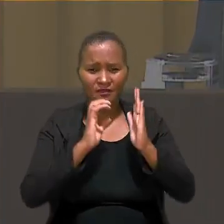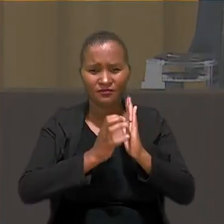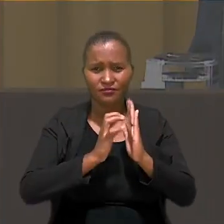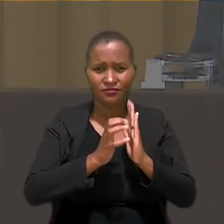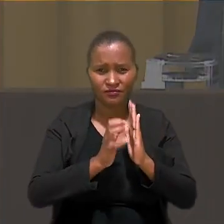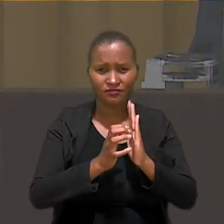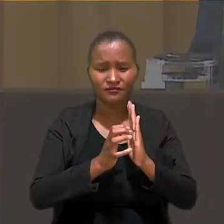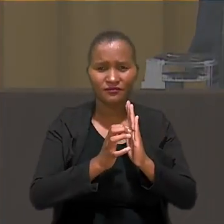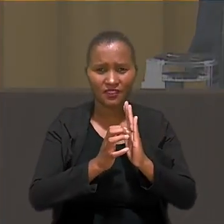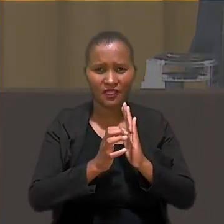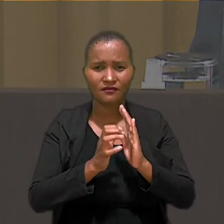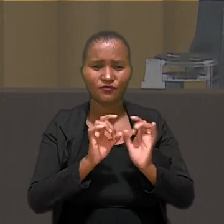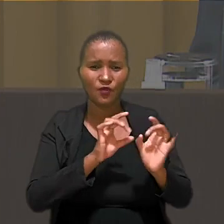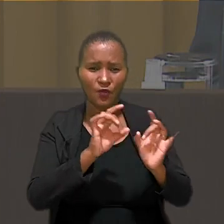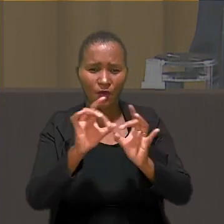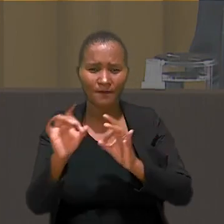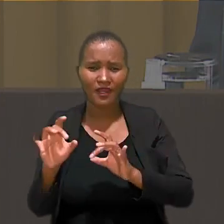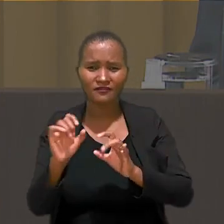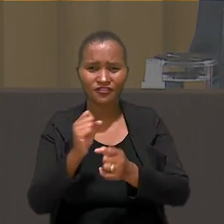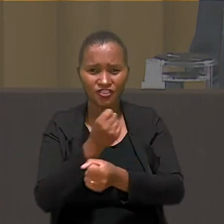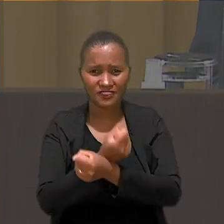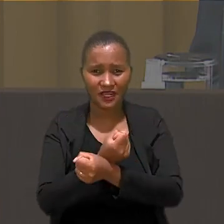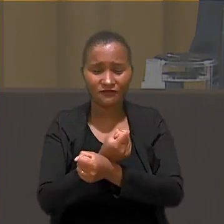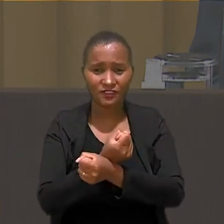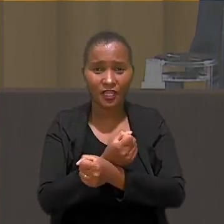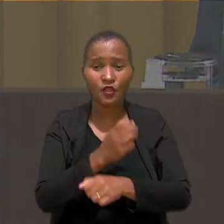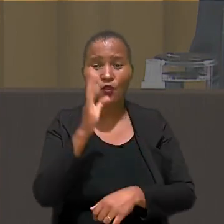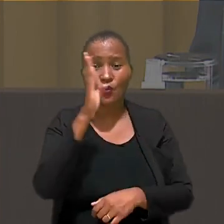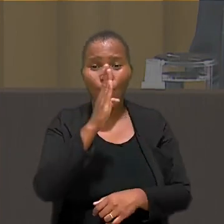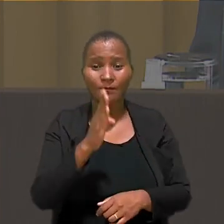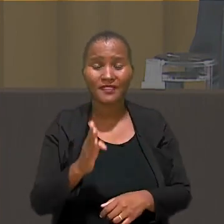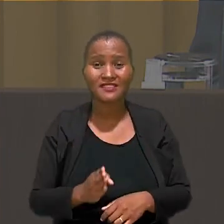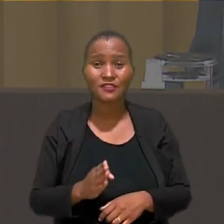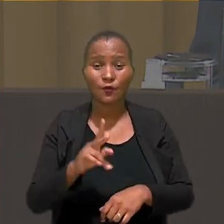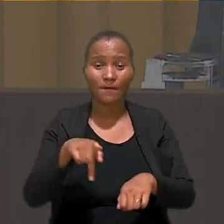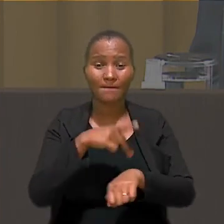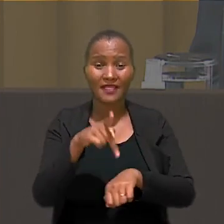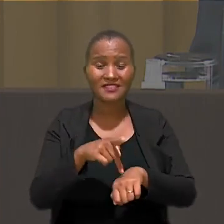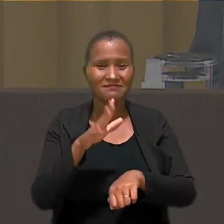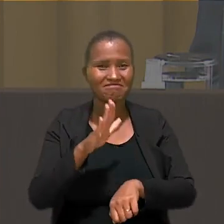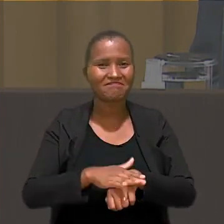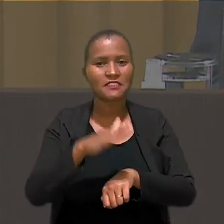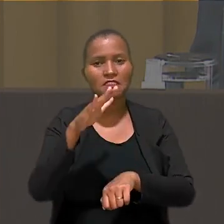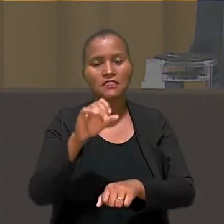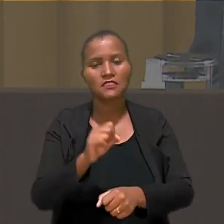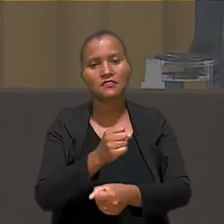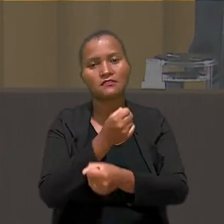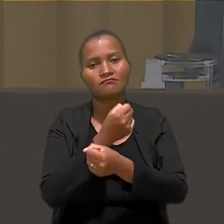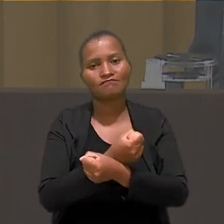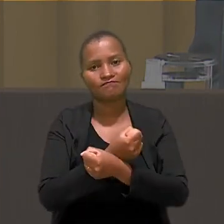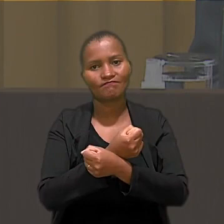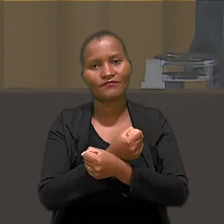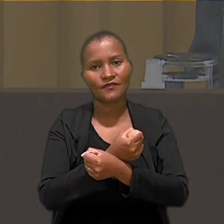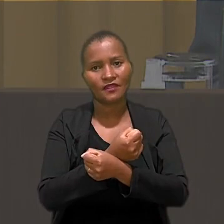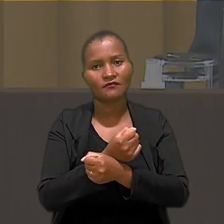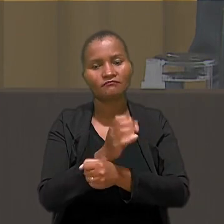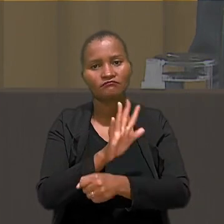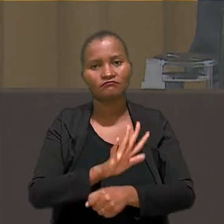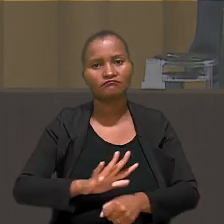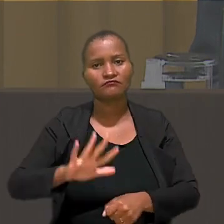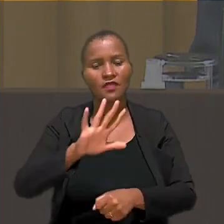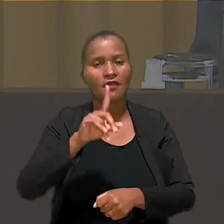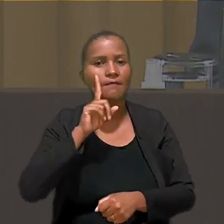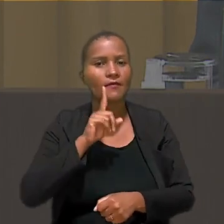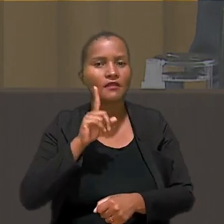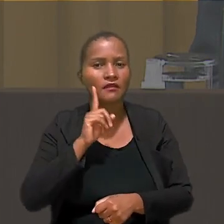Comércio Transatlântico de Escravos, o Brasil foi o país que mais escravizou no continente americano.